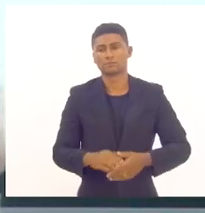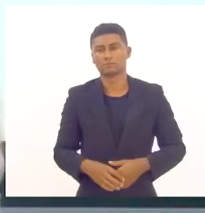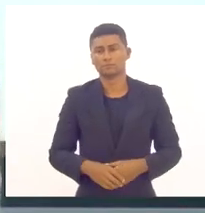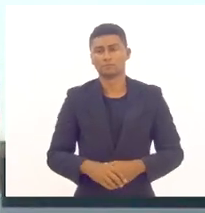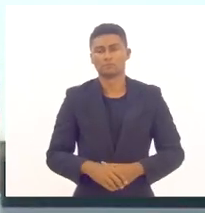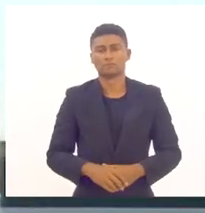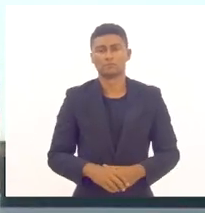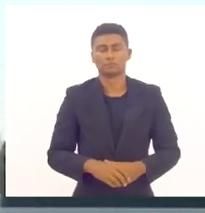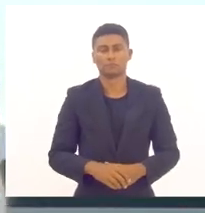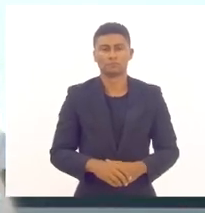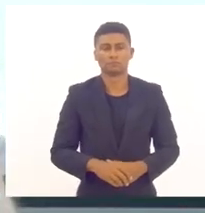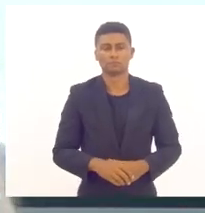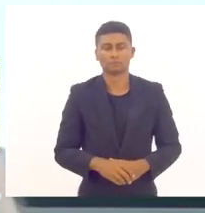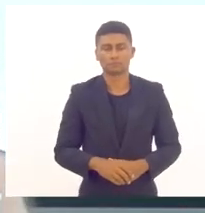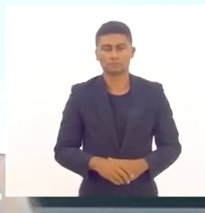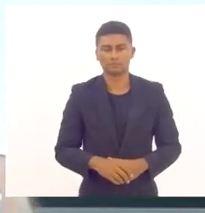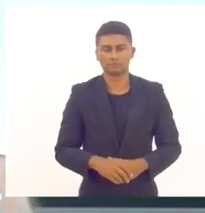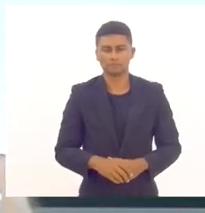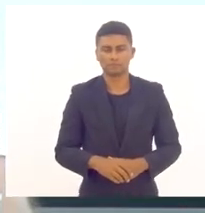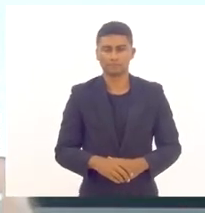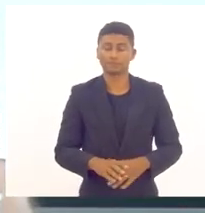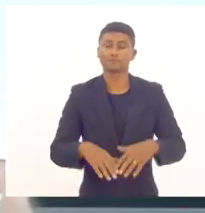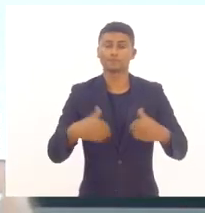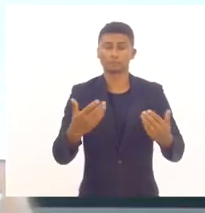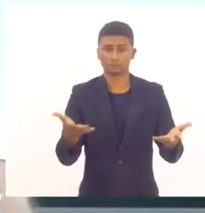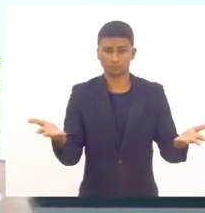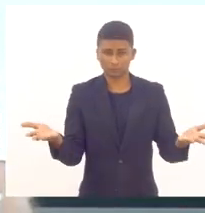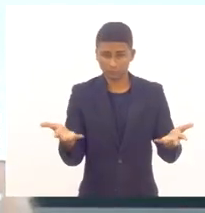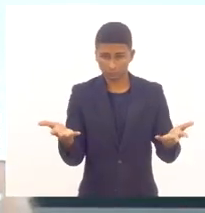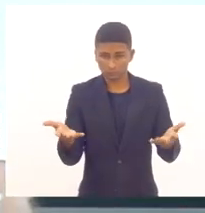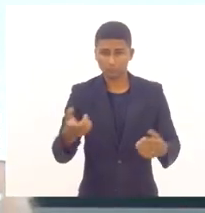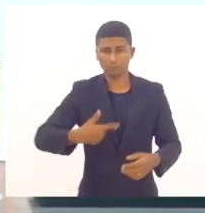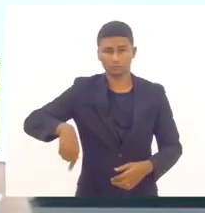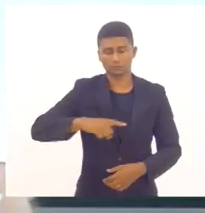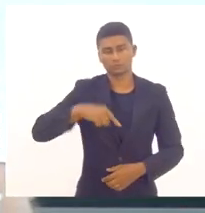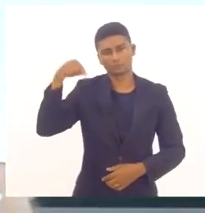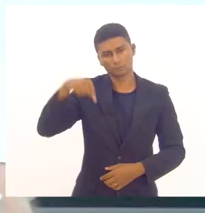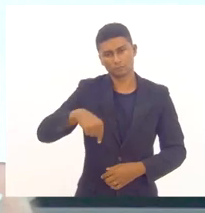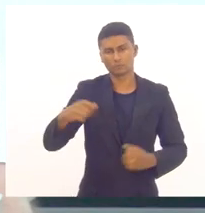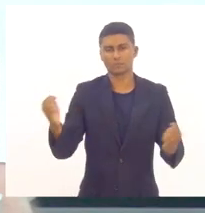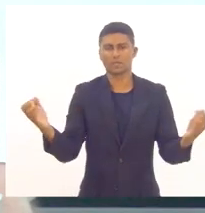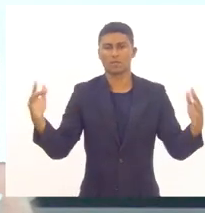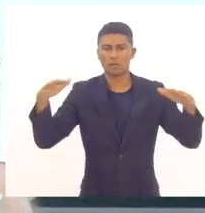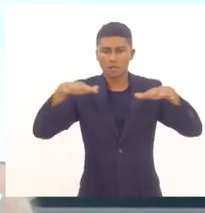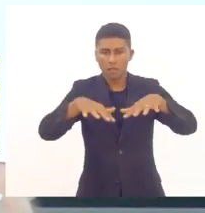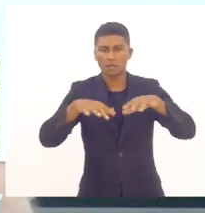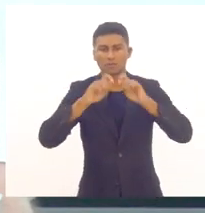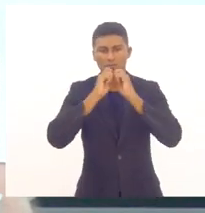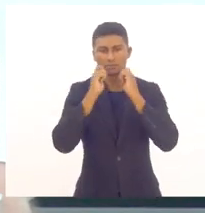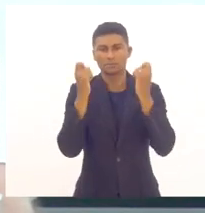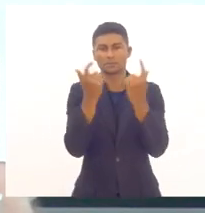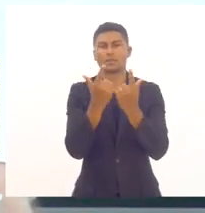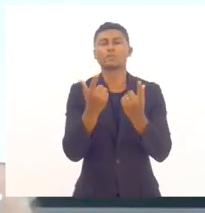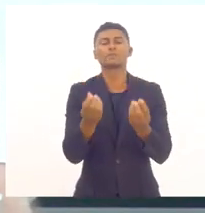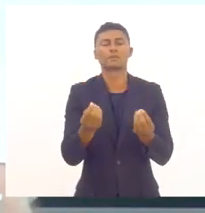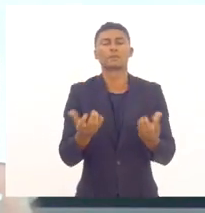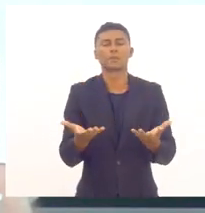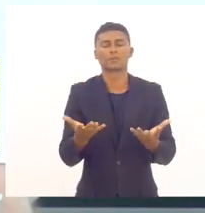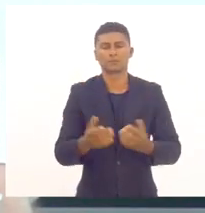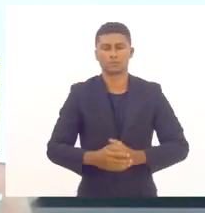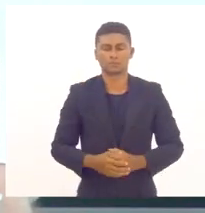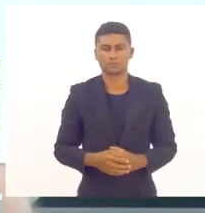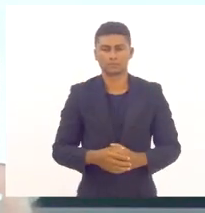Então, gente, a gente hoje vem para essa casa para tentar